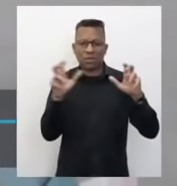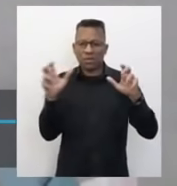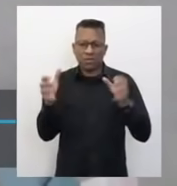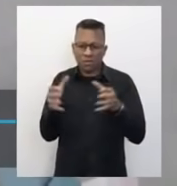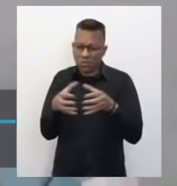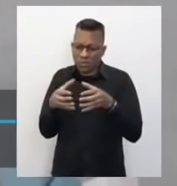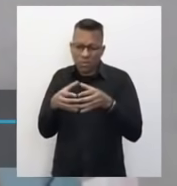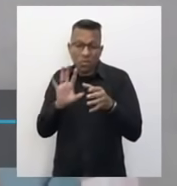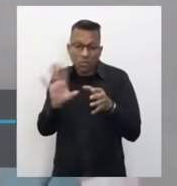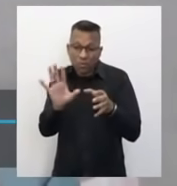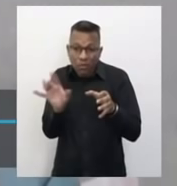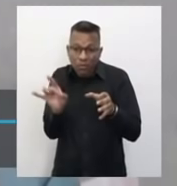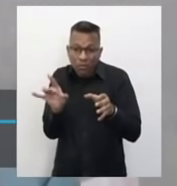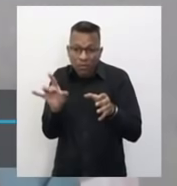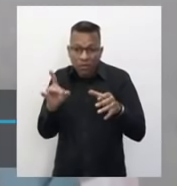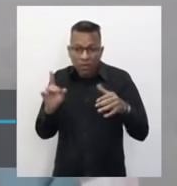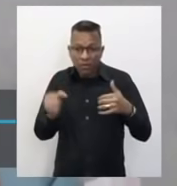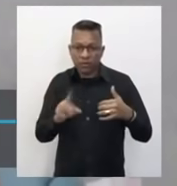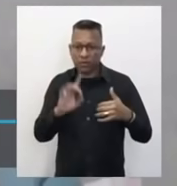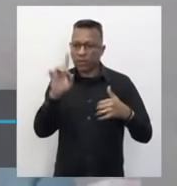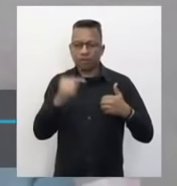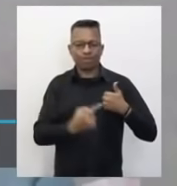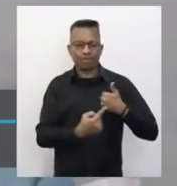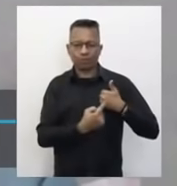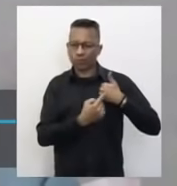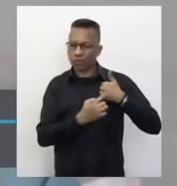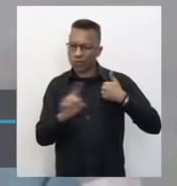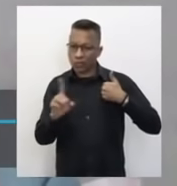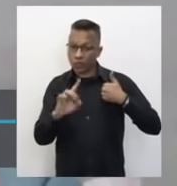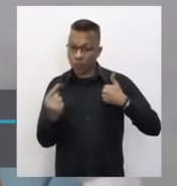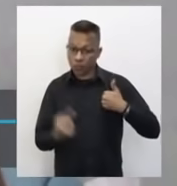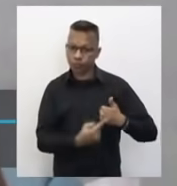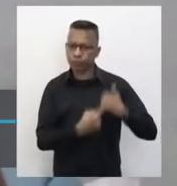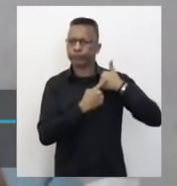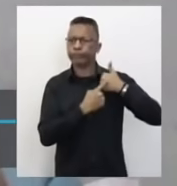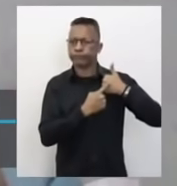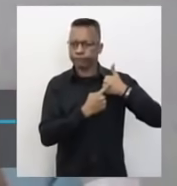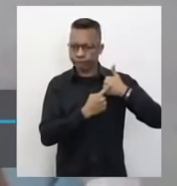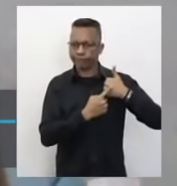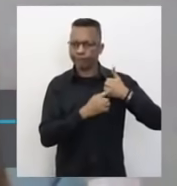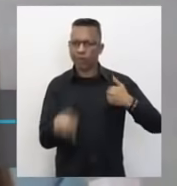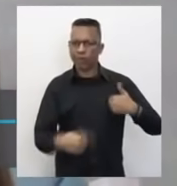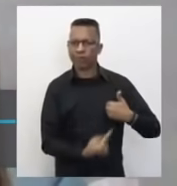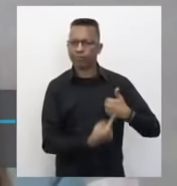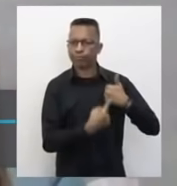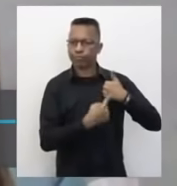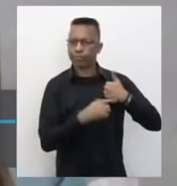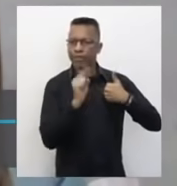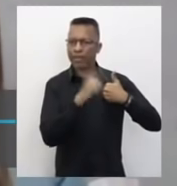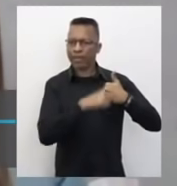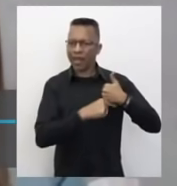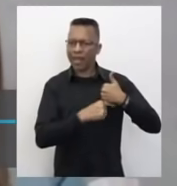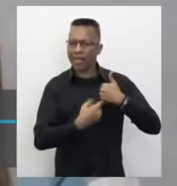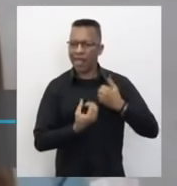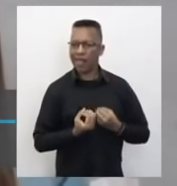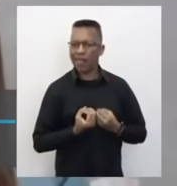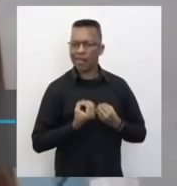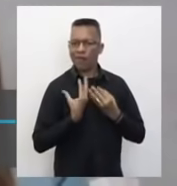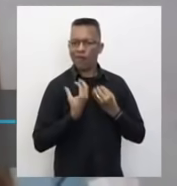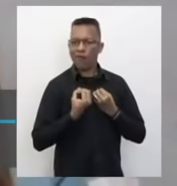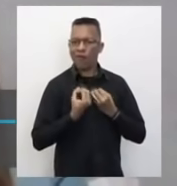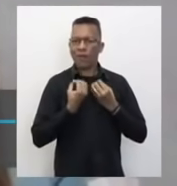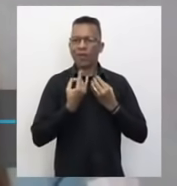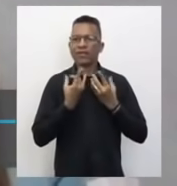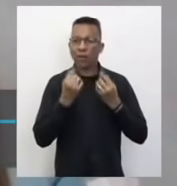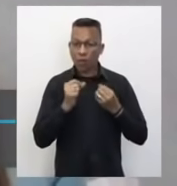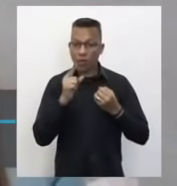social. Você só curtiu? Não. Você curtiu. E você curtiu, gerou dados para aquilo. Você fez com